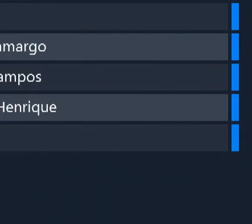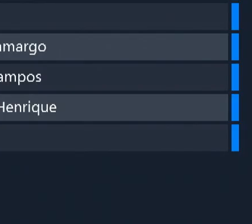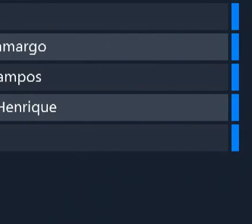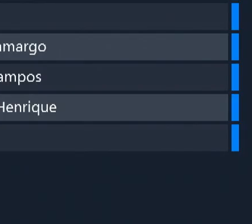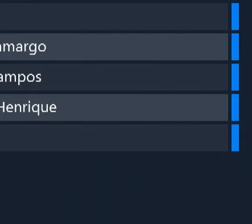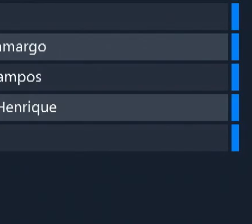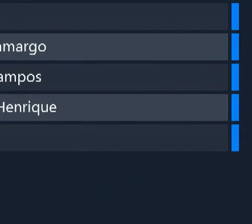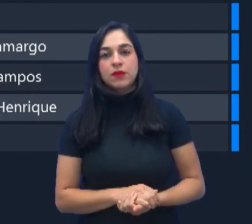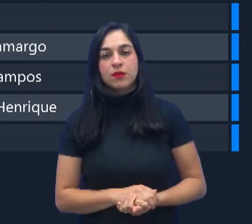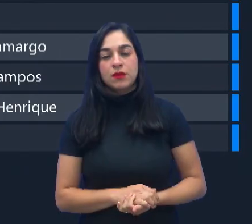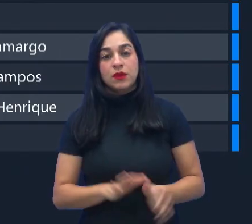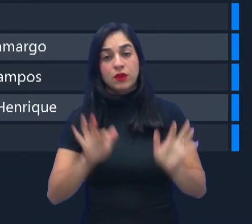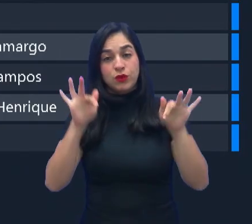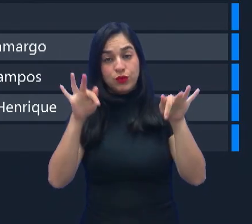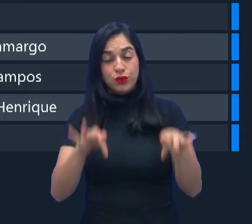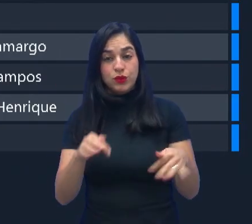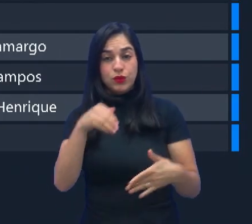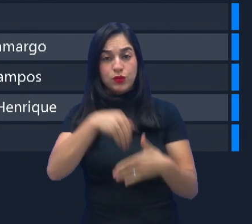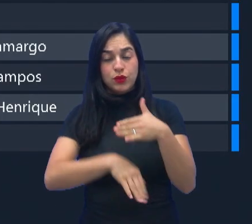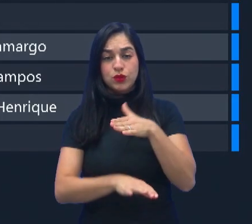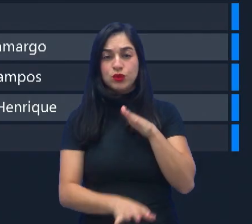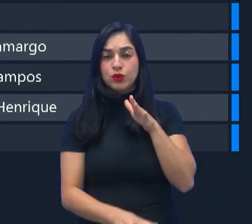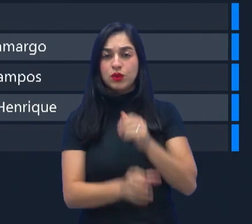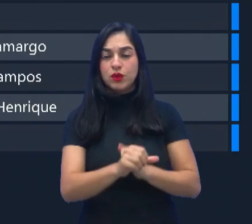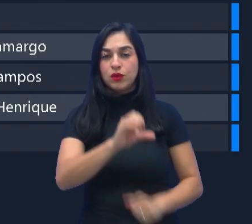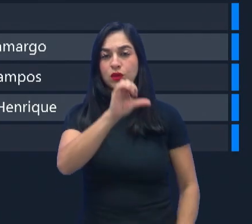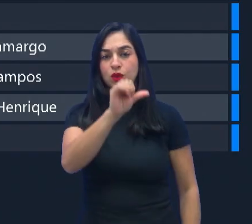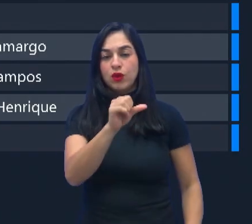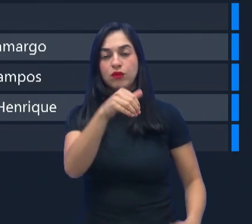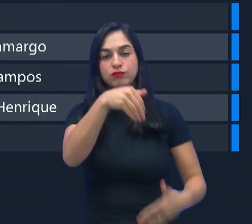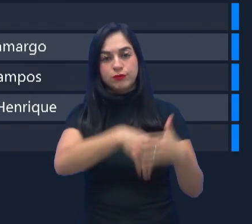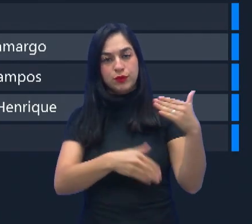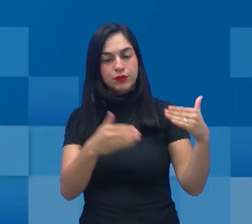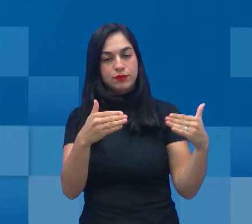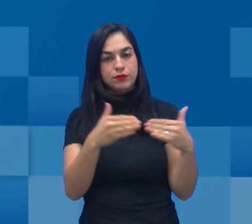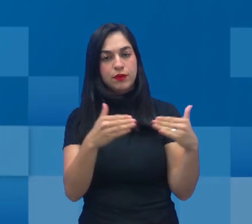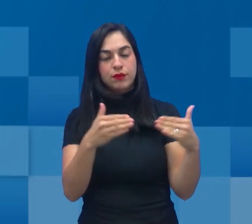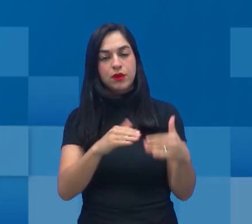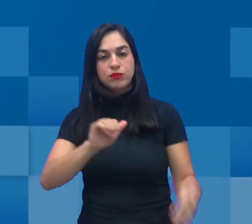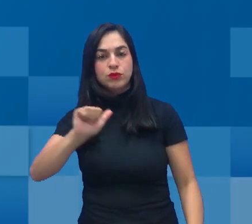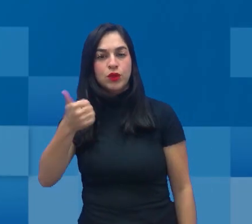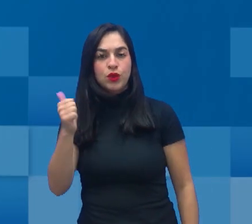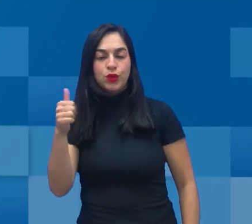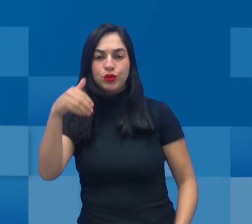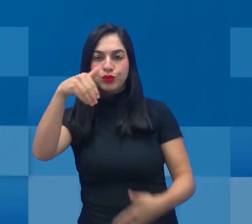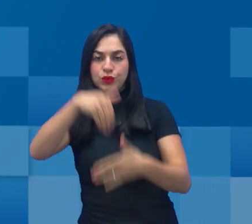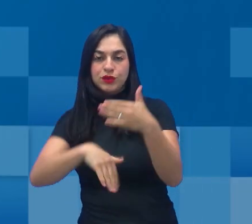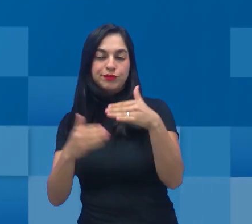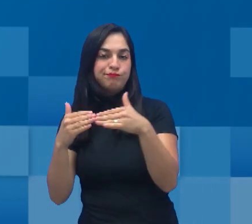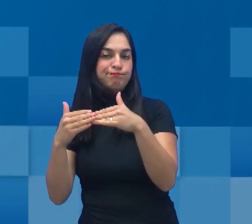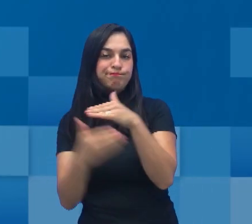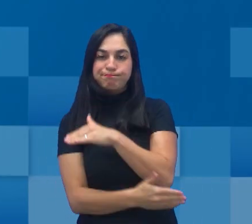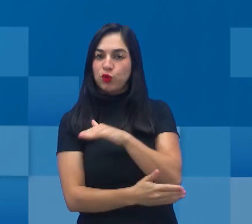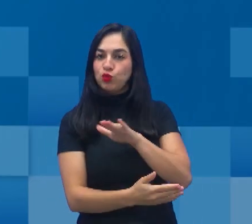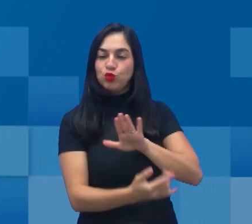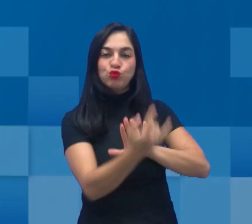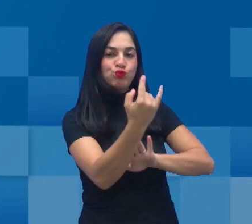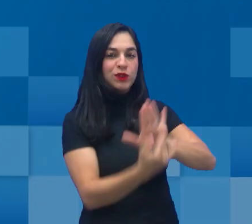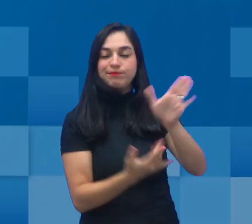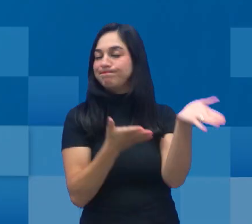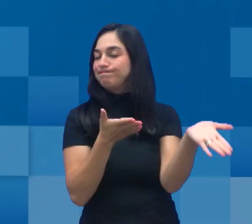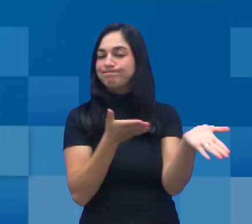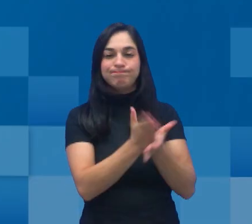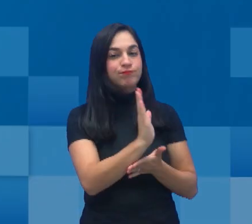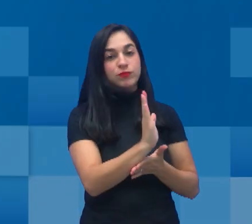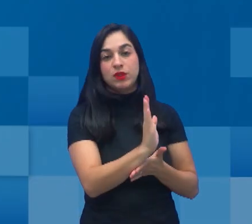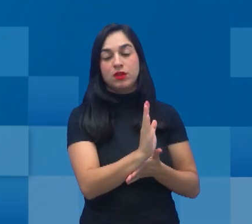Encerrada a votação. 9 votos favoráveis, 11 votos contrários. Com 9 votos favoráveis, 11 votos contrários, o requerimento está rejeitado.